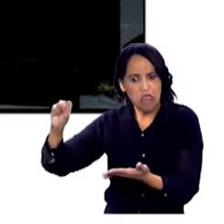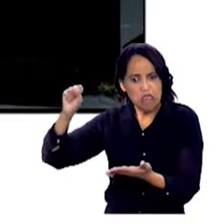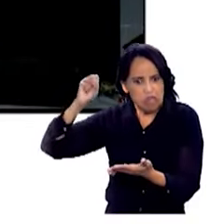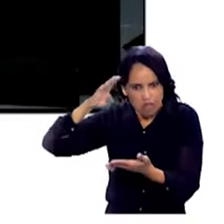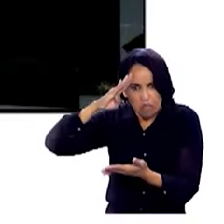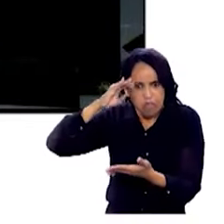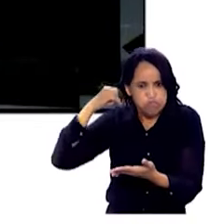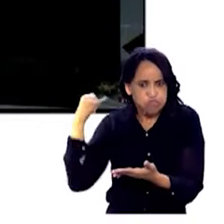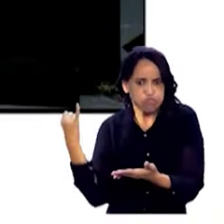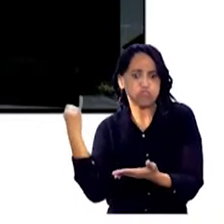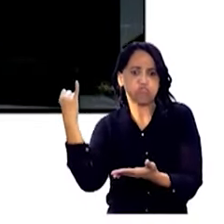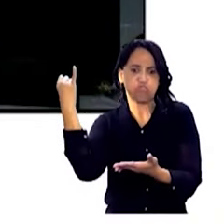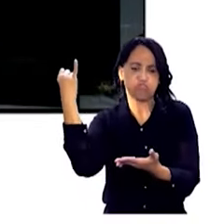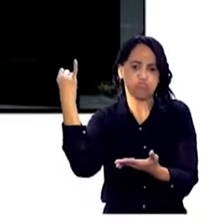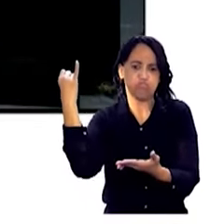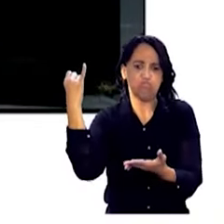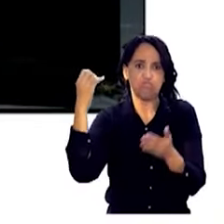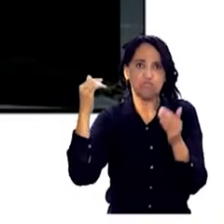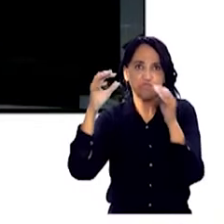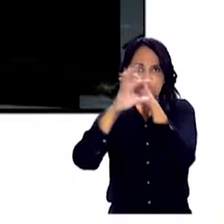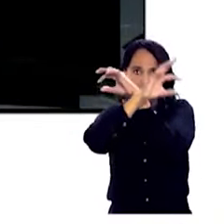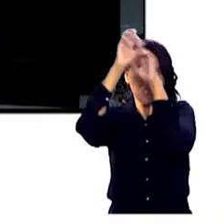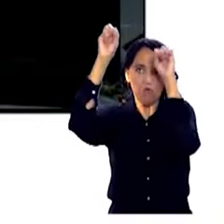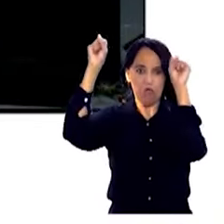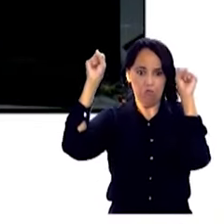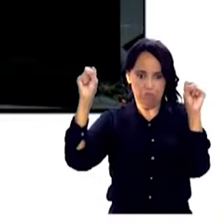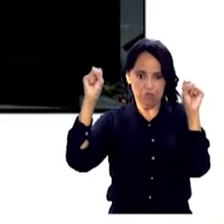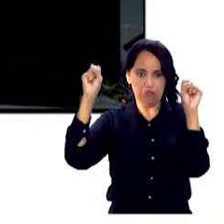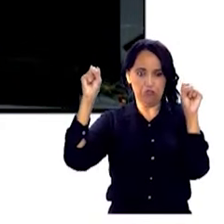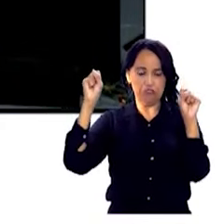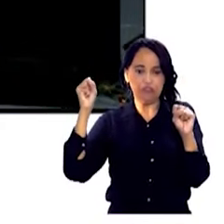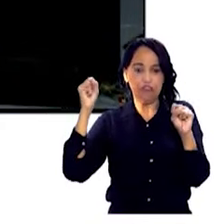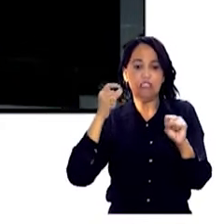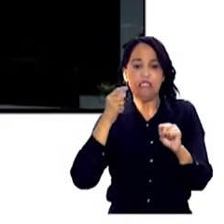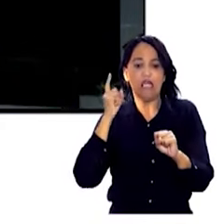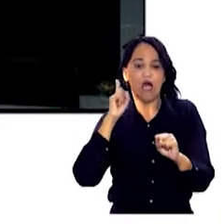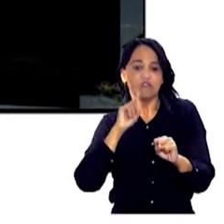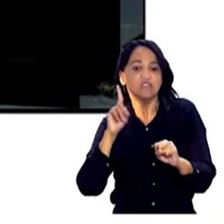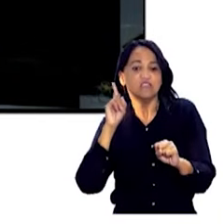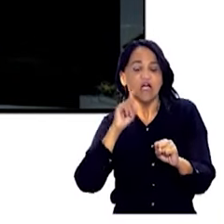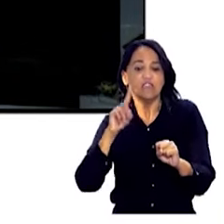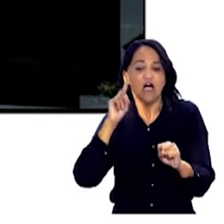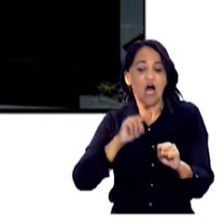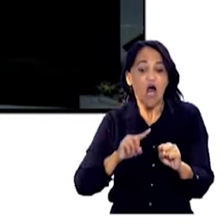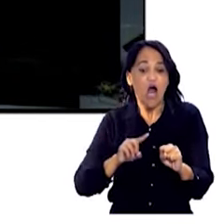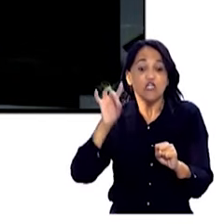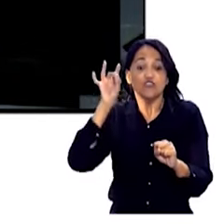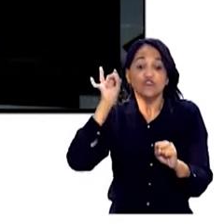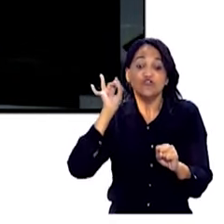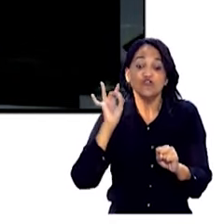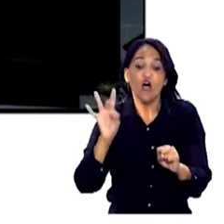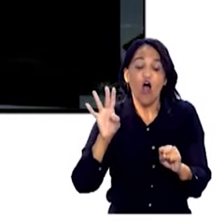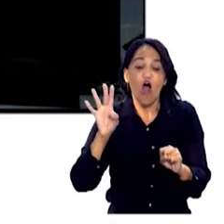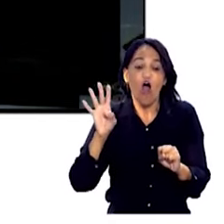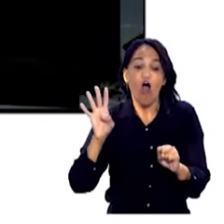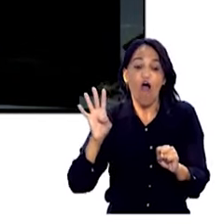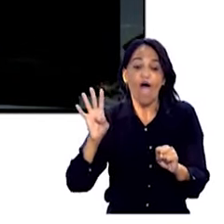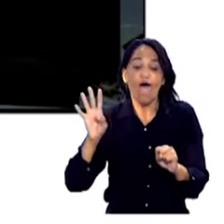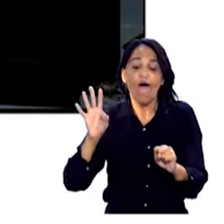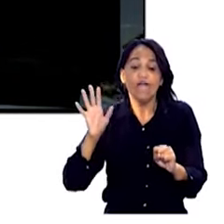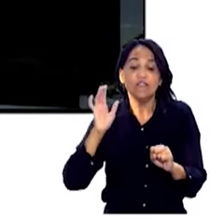fundamentais a suprema Corte dos Estados Unidos só deixou de ser uma Trial